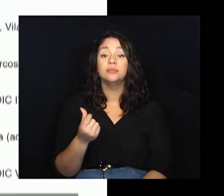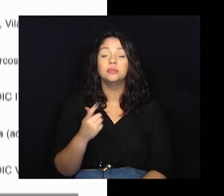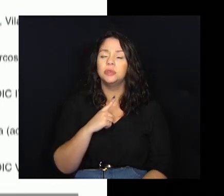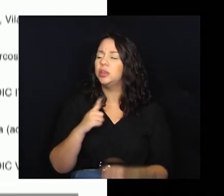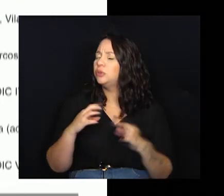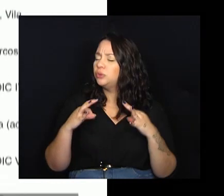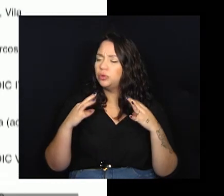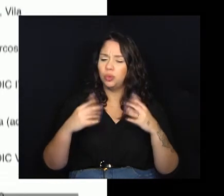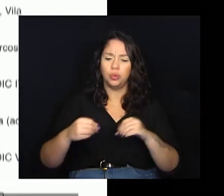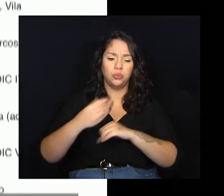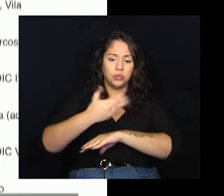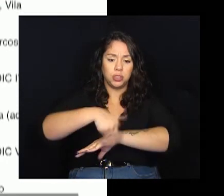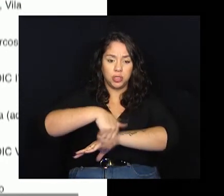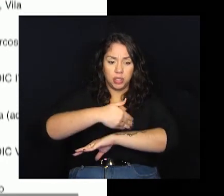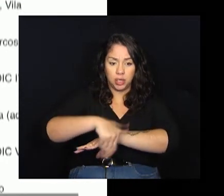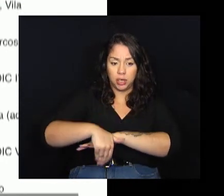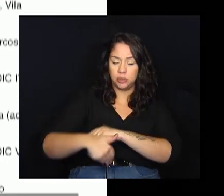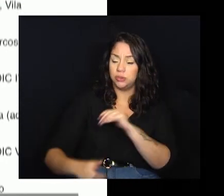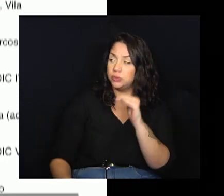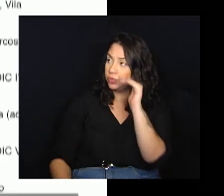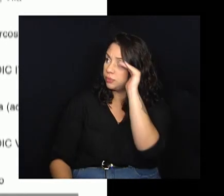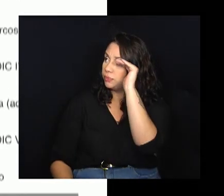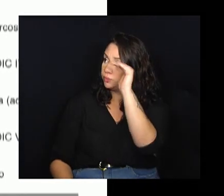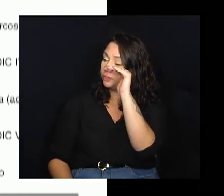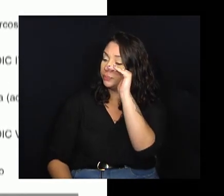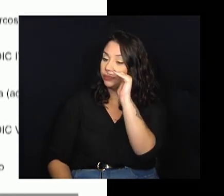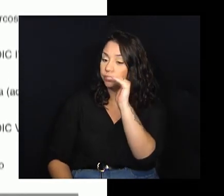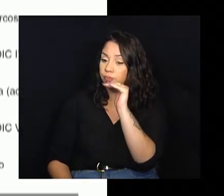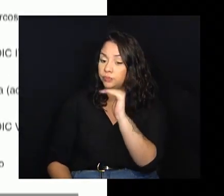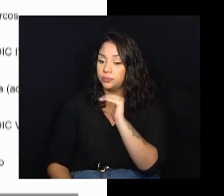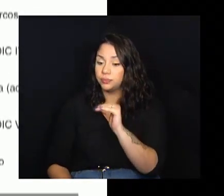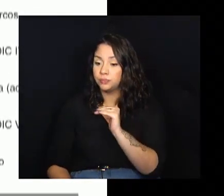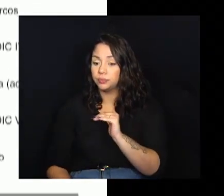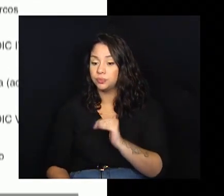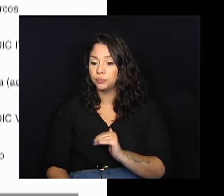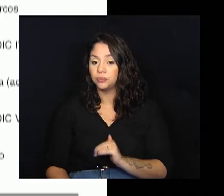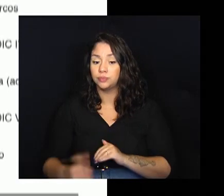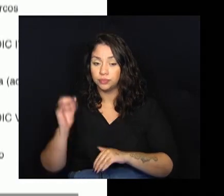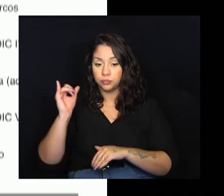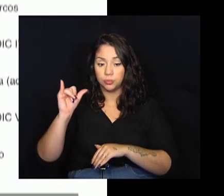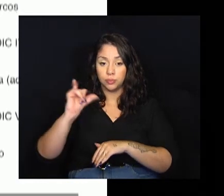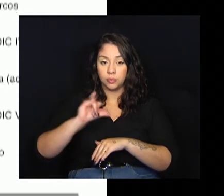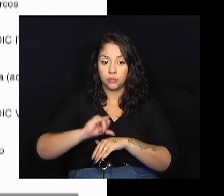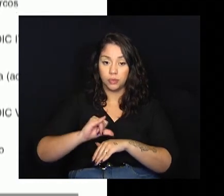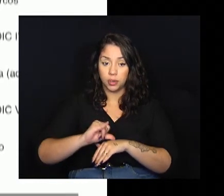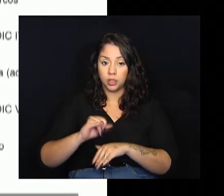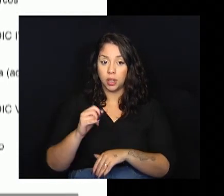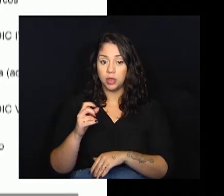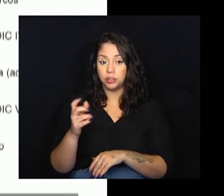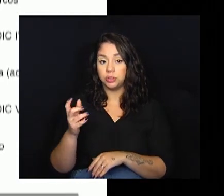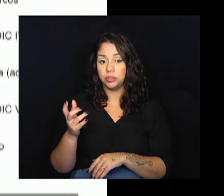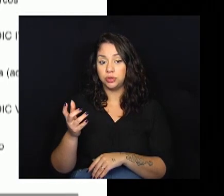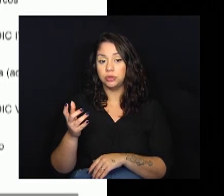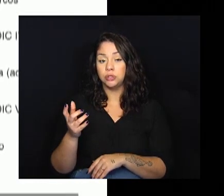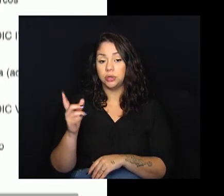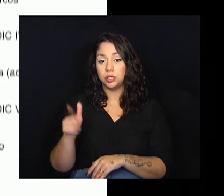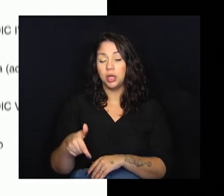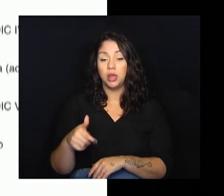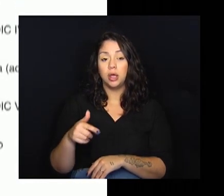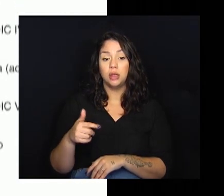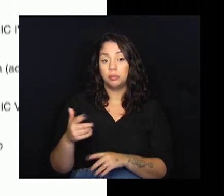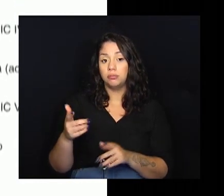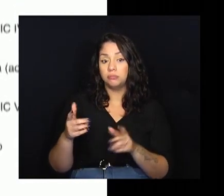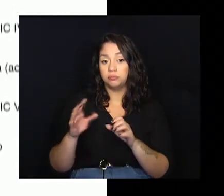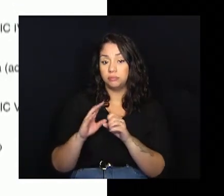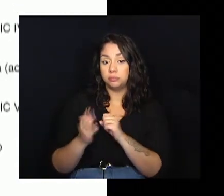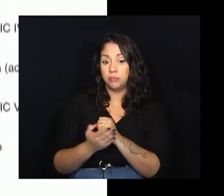endereços partindo do principal que é a sede lá na Avenida 20 de novembro no centro de Campinas mas nós temos